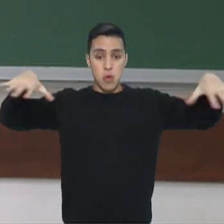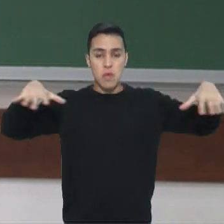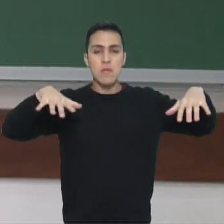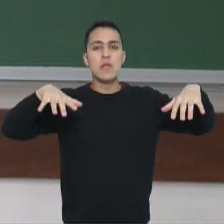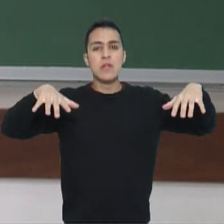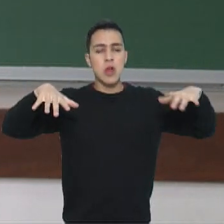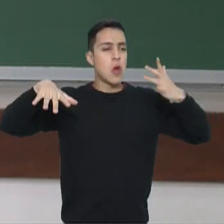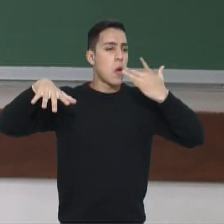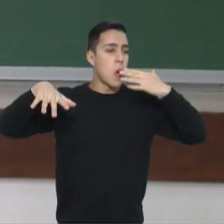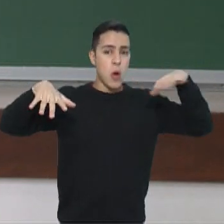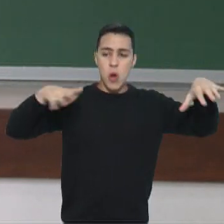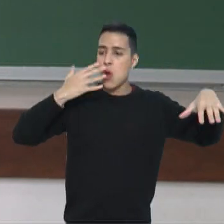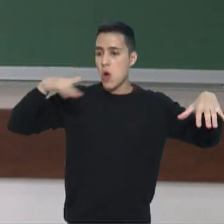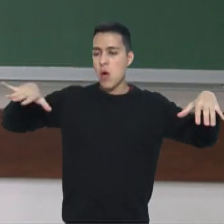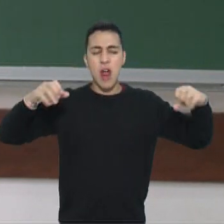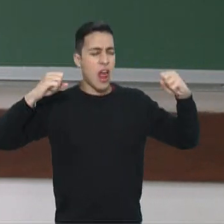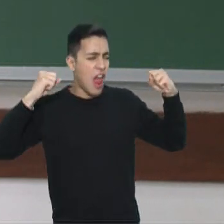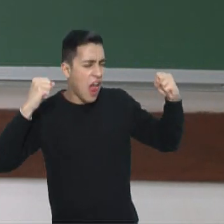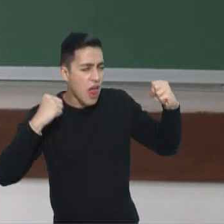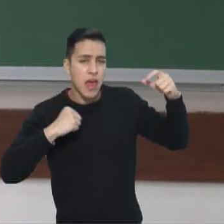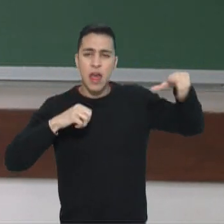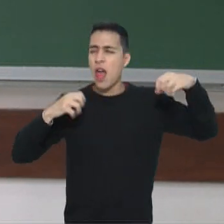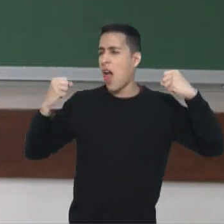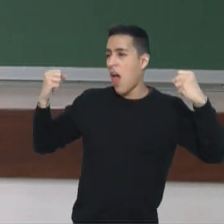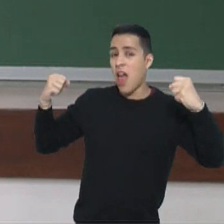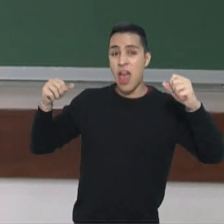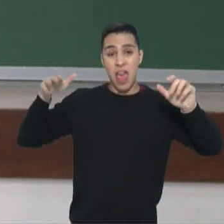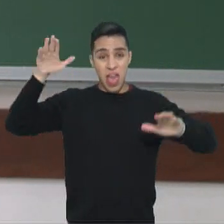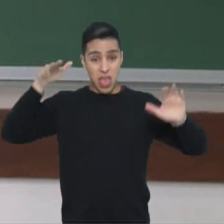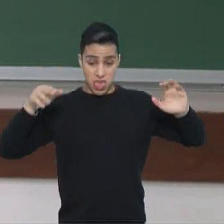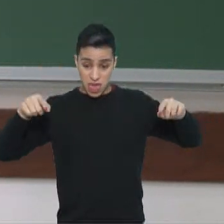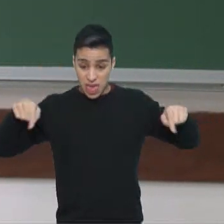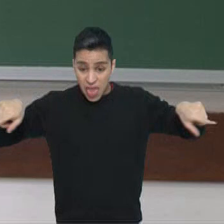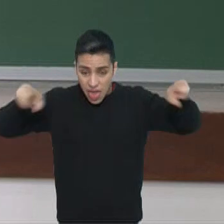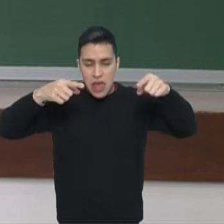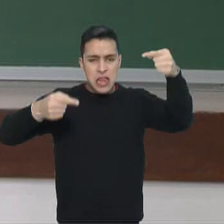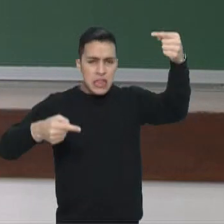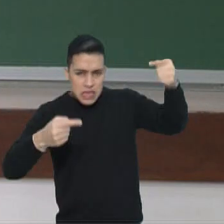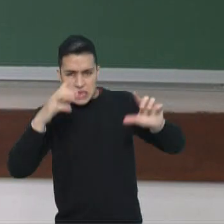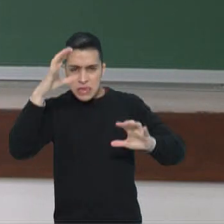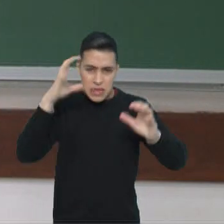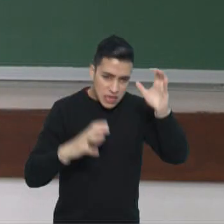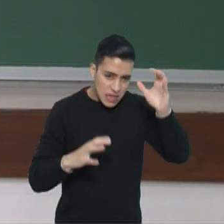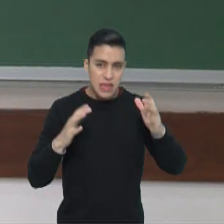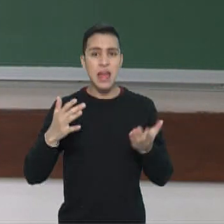entre cores e muitas vezes os torcedores acabavam brigando,